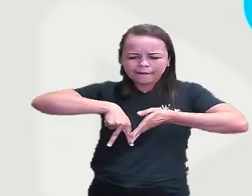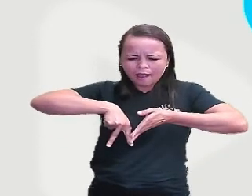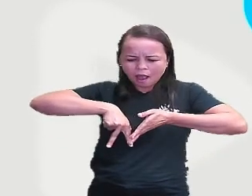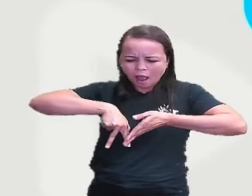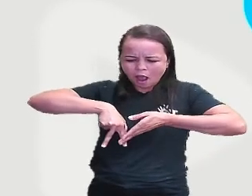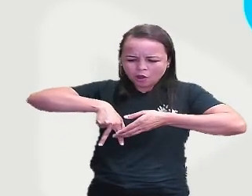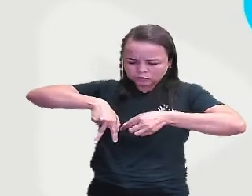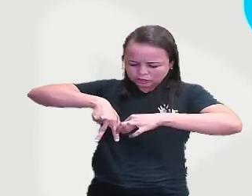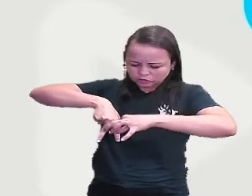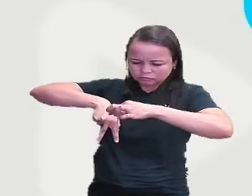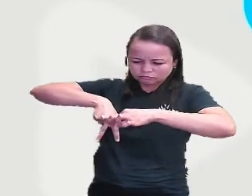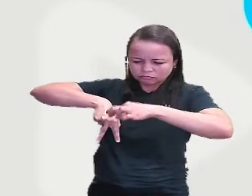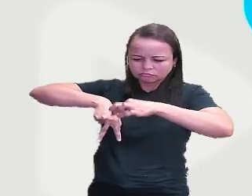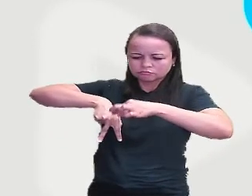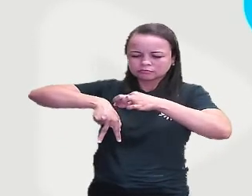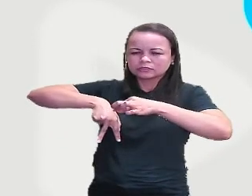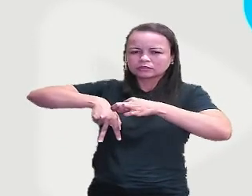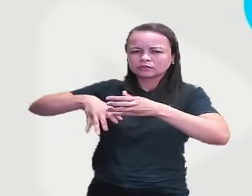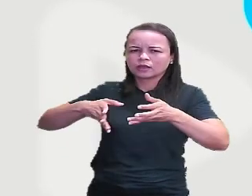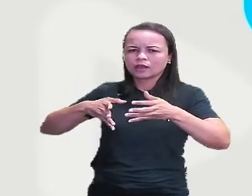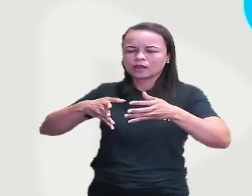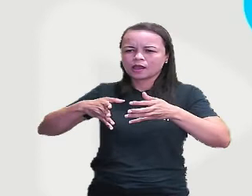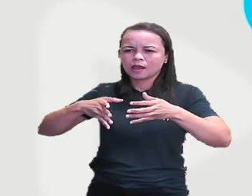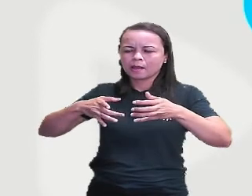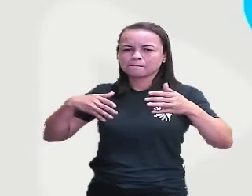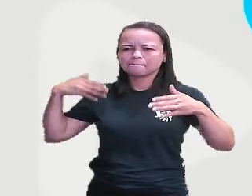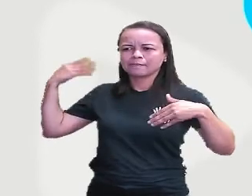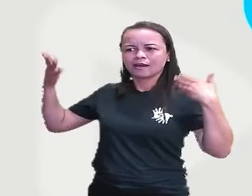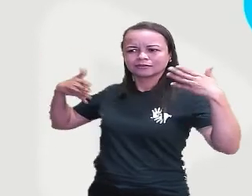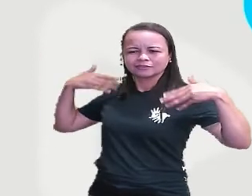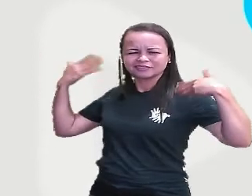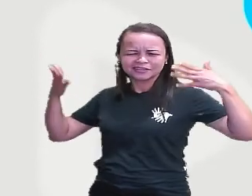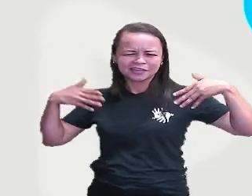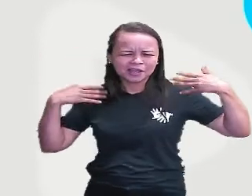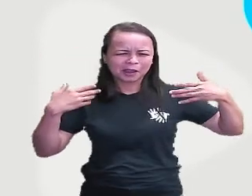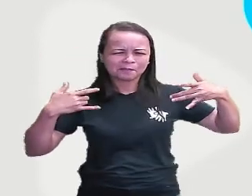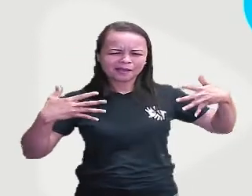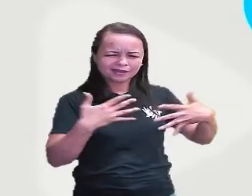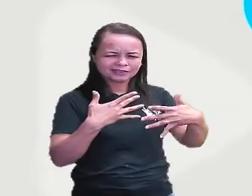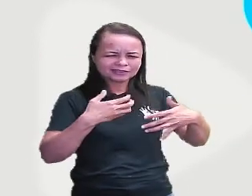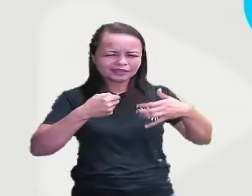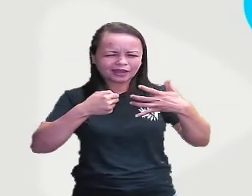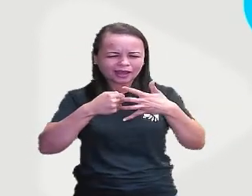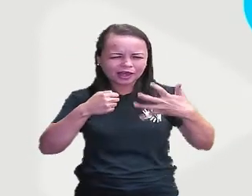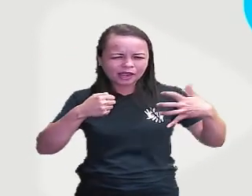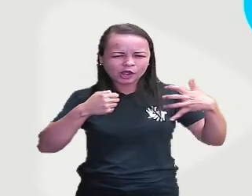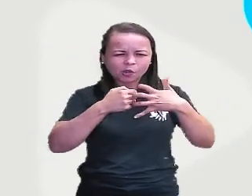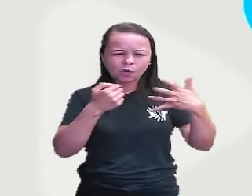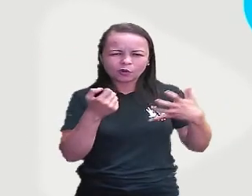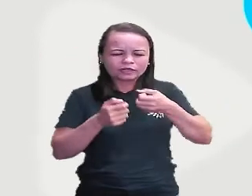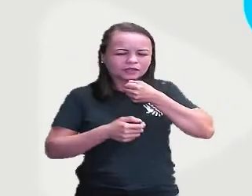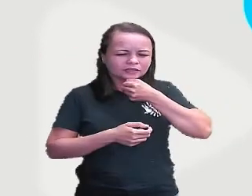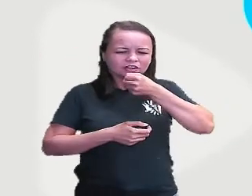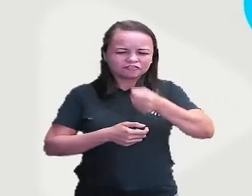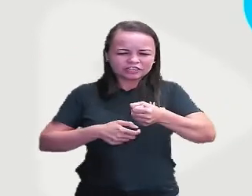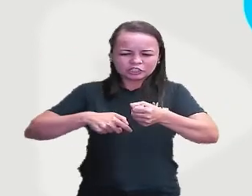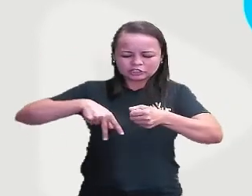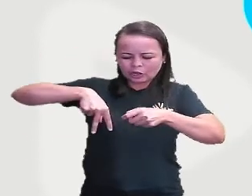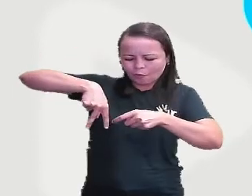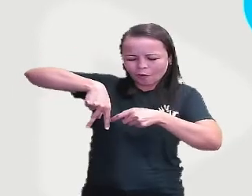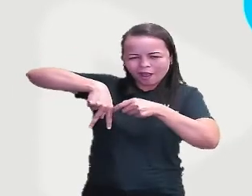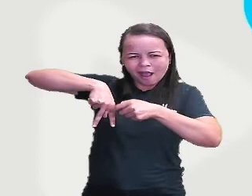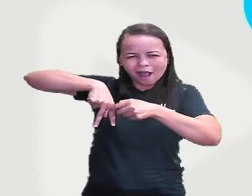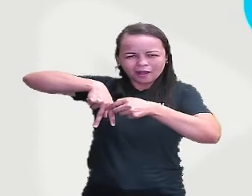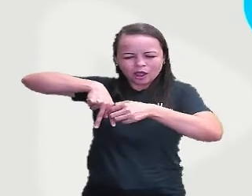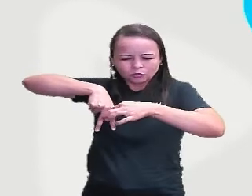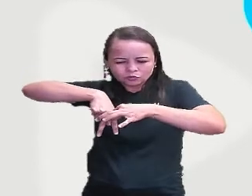aberta. Passei por Ouro Preto e dei toda a entrevista com o zíper da calça aberto. Naquela situação